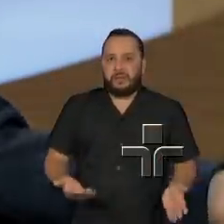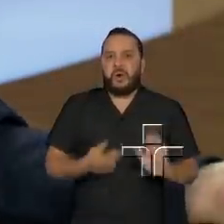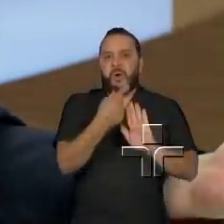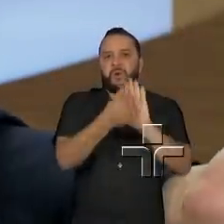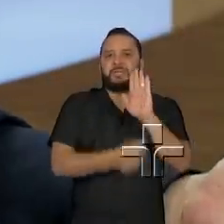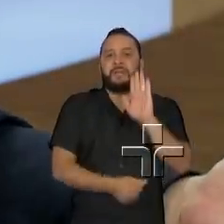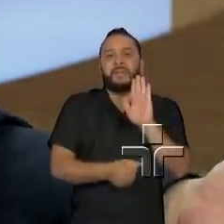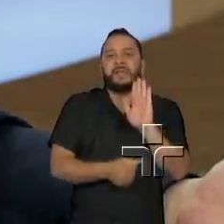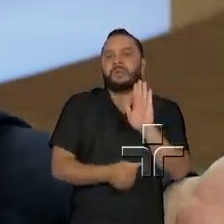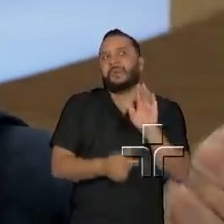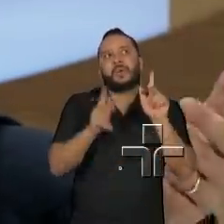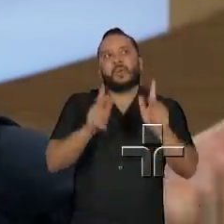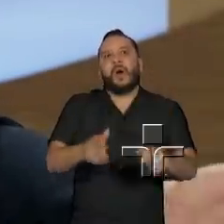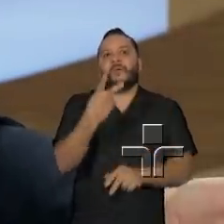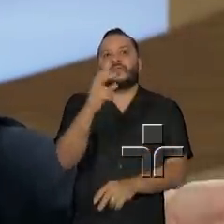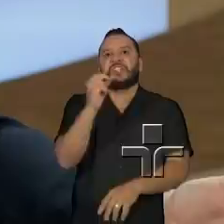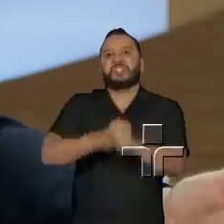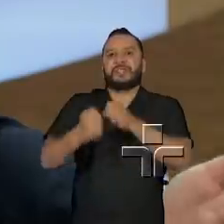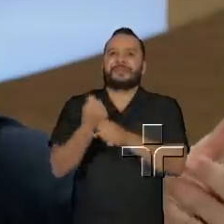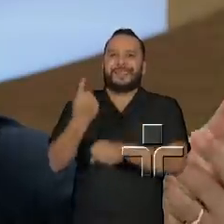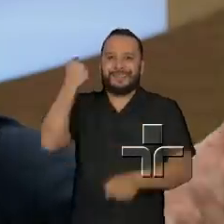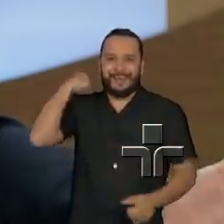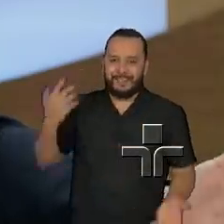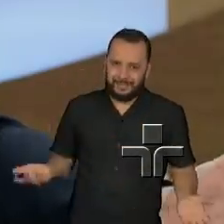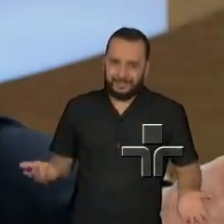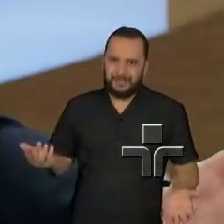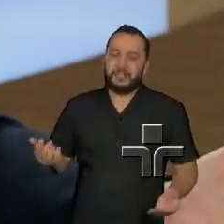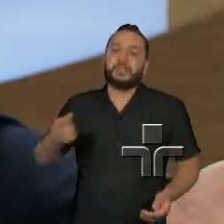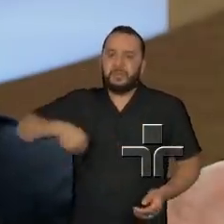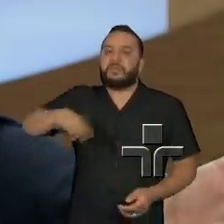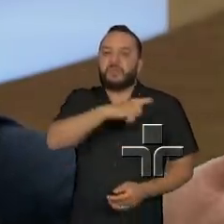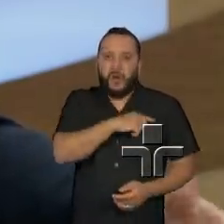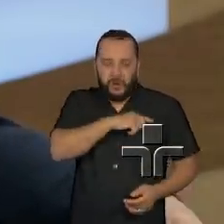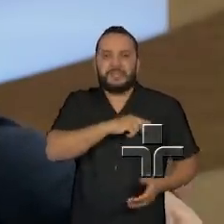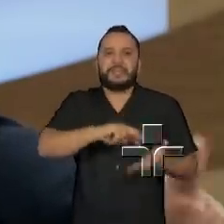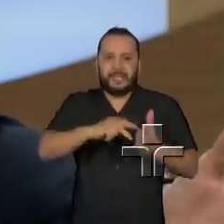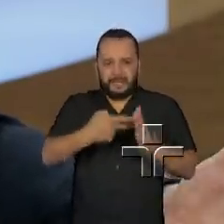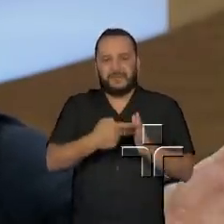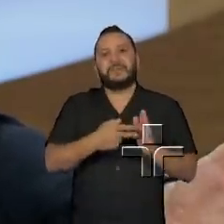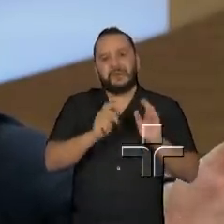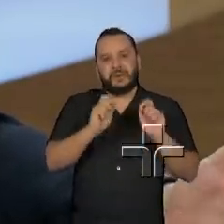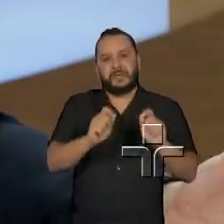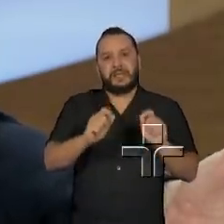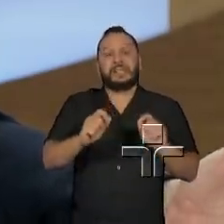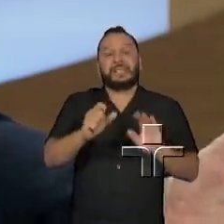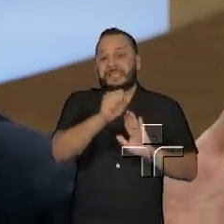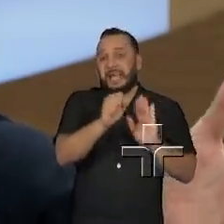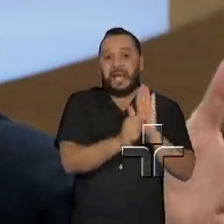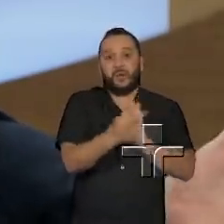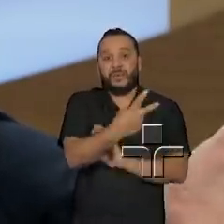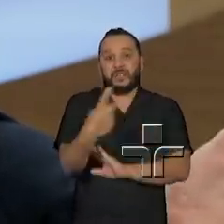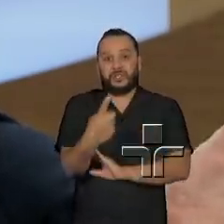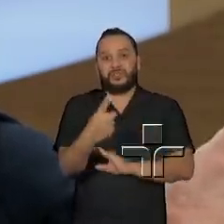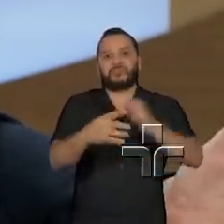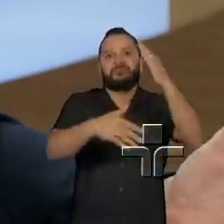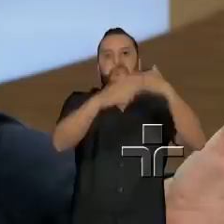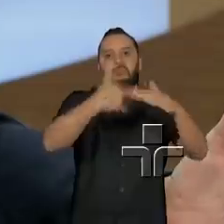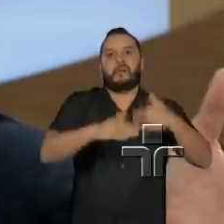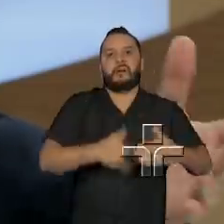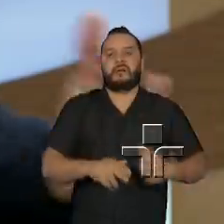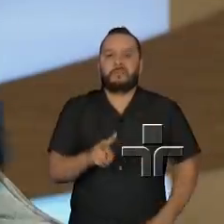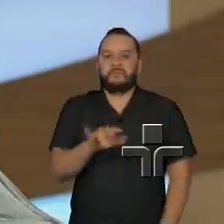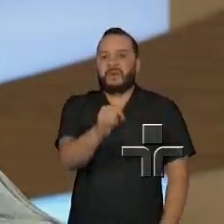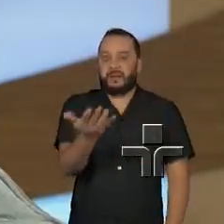de 20 anos atrás. Se nós fizermos isso, a gente vai estar entrando de marcha ré no século XXI e o lugar que vai sobrar para a